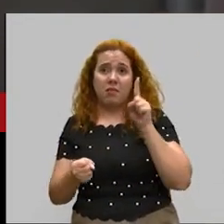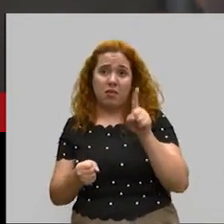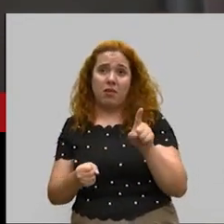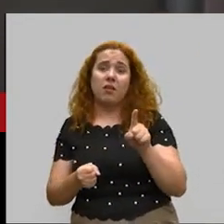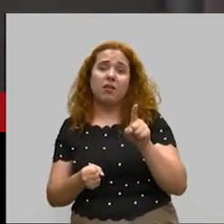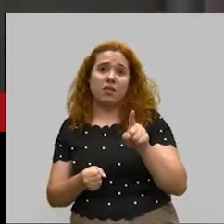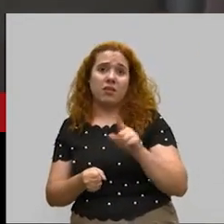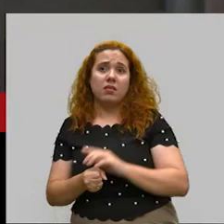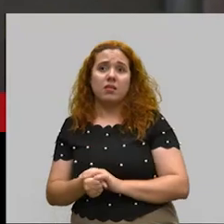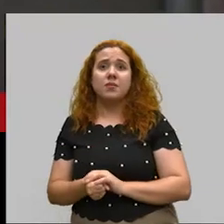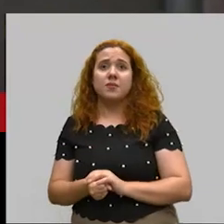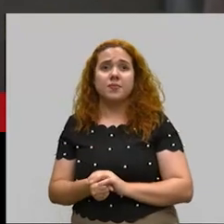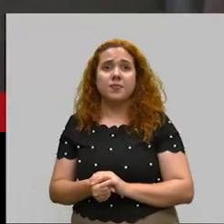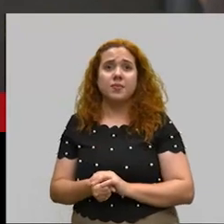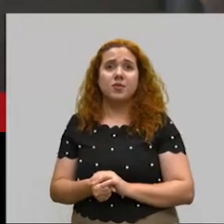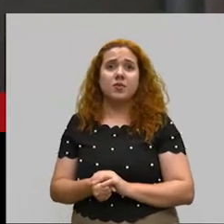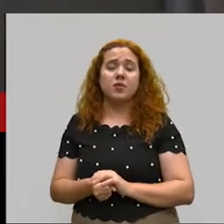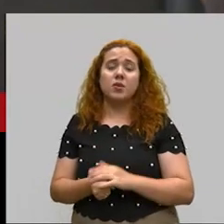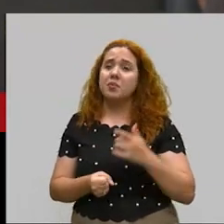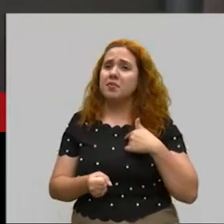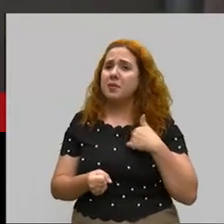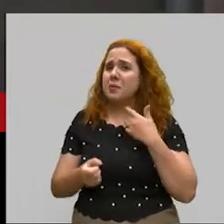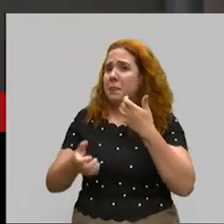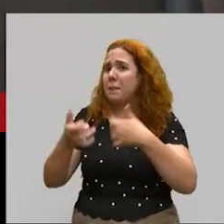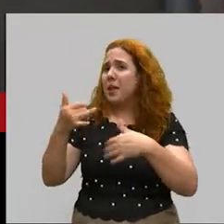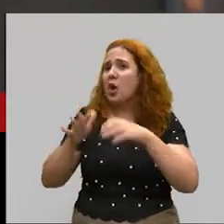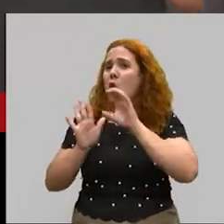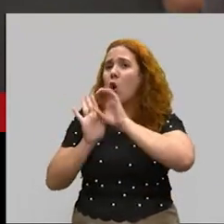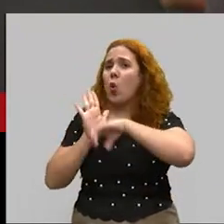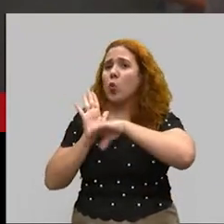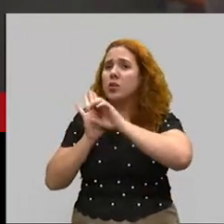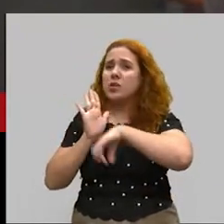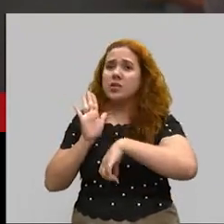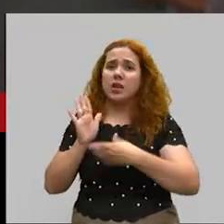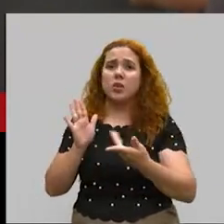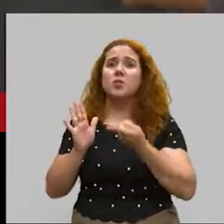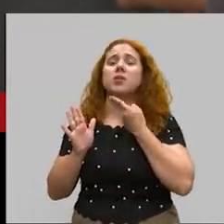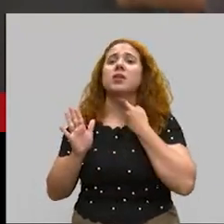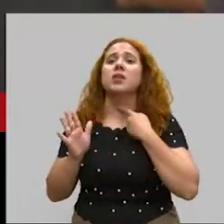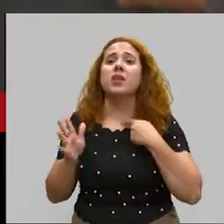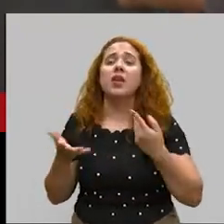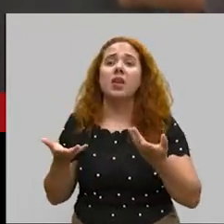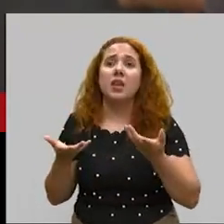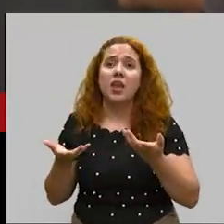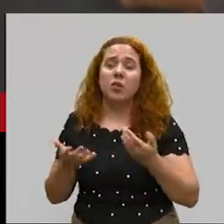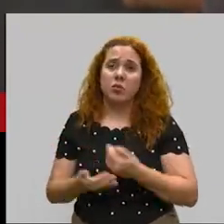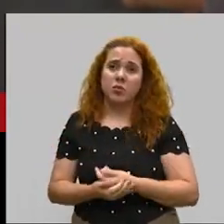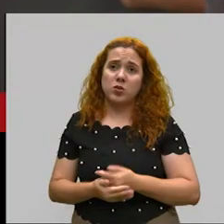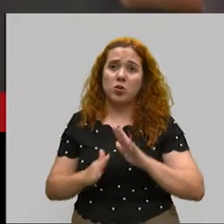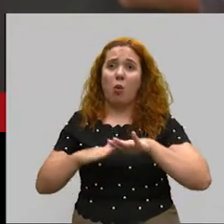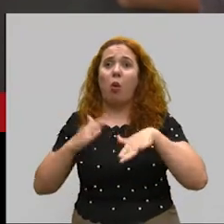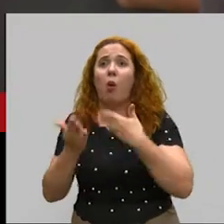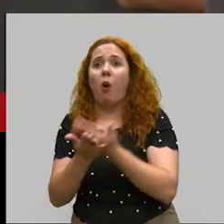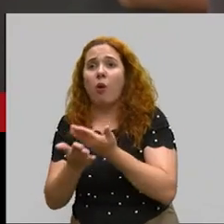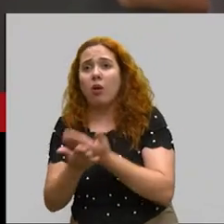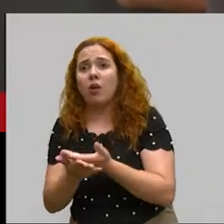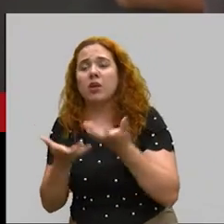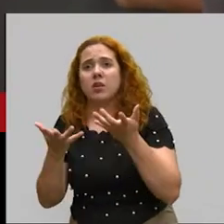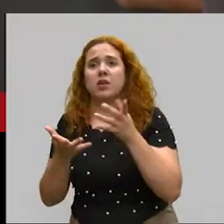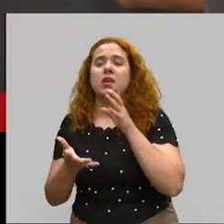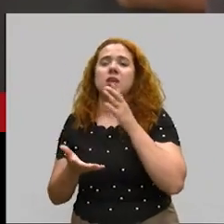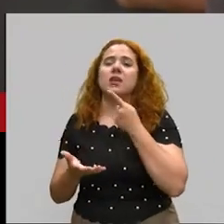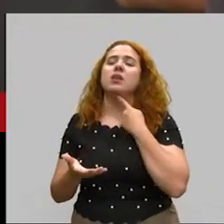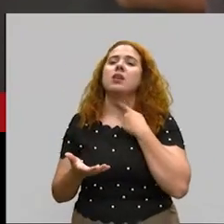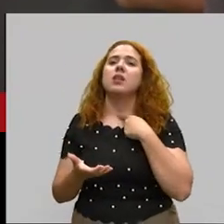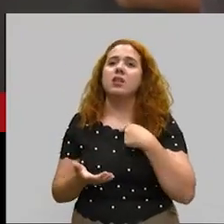dizem muito do conceito e diz do que queremos qual escola queremos Mas precisamos que